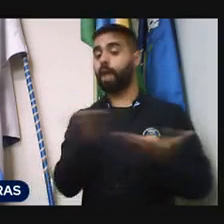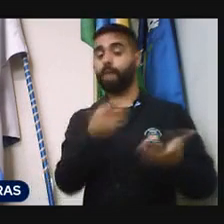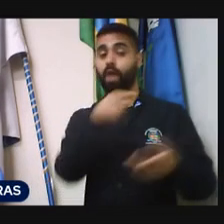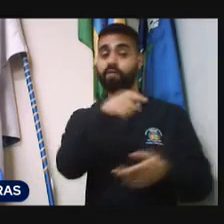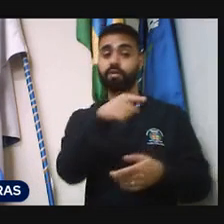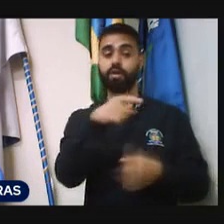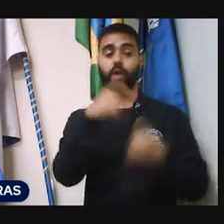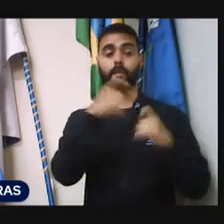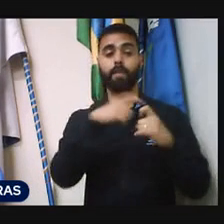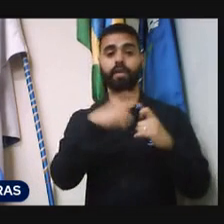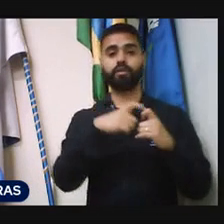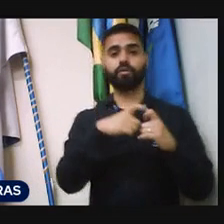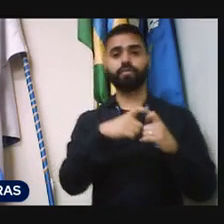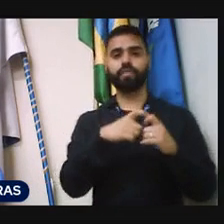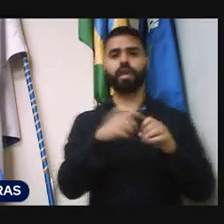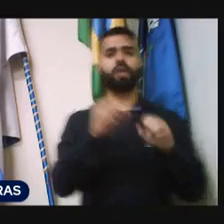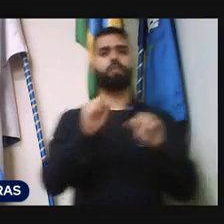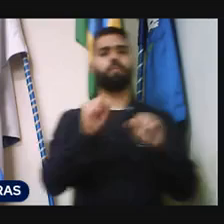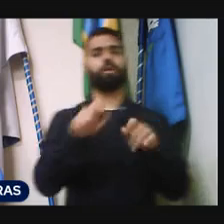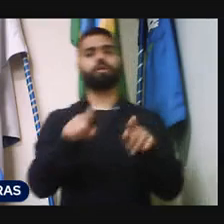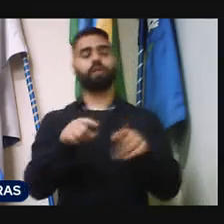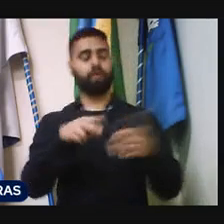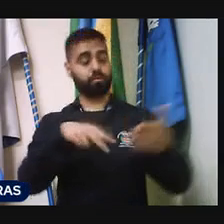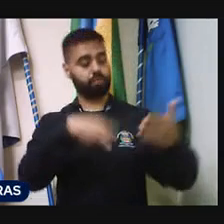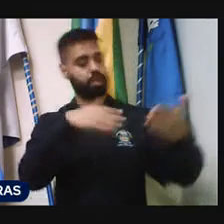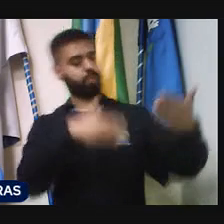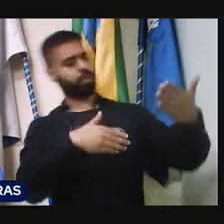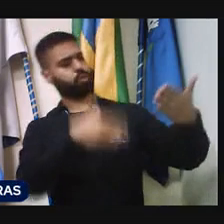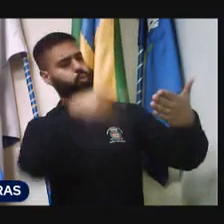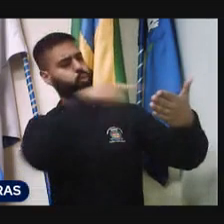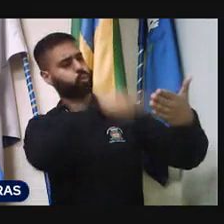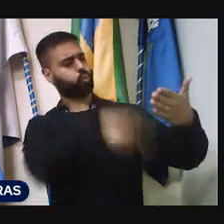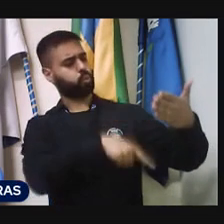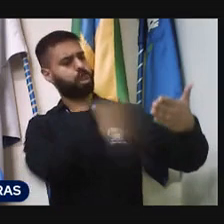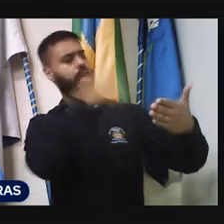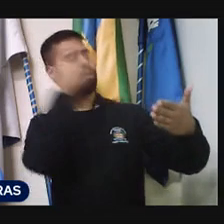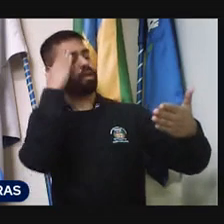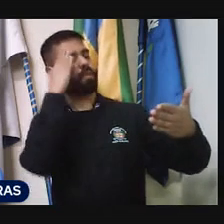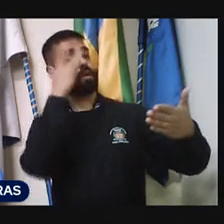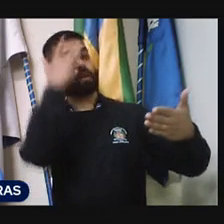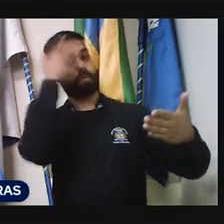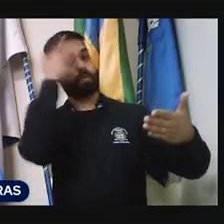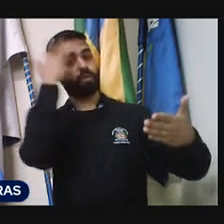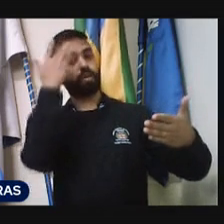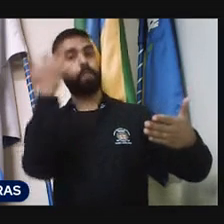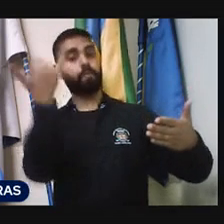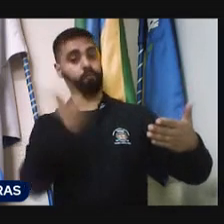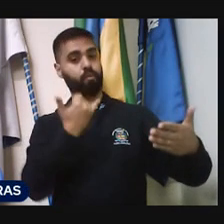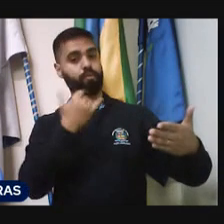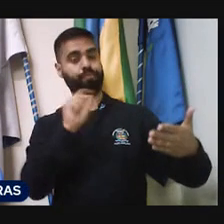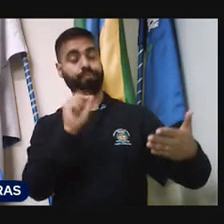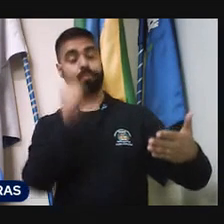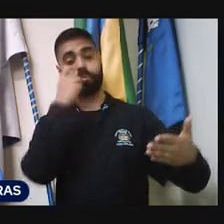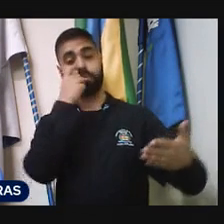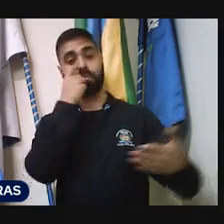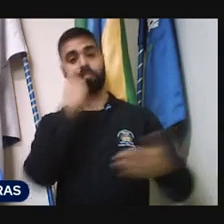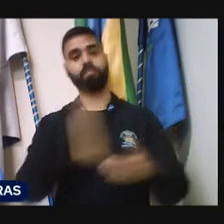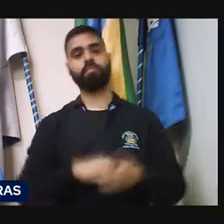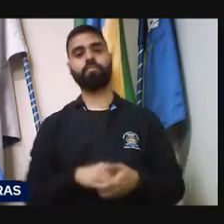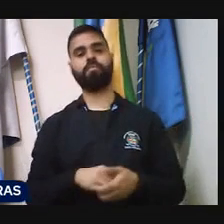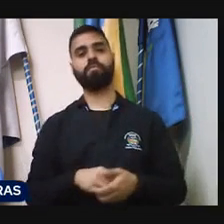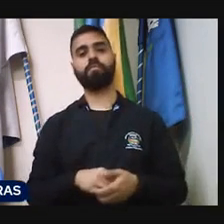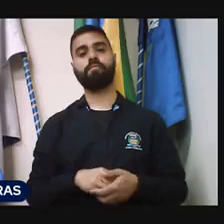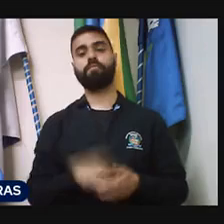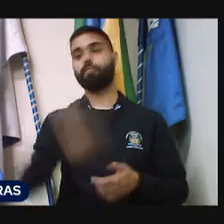ao ortopedista ele possa tá vendo se raio-x desculpa paciente chega lá isso chegou no meu consultório tá gente chegou no meu consultório